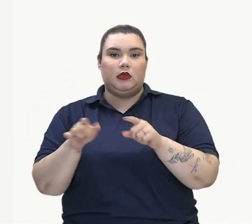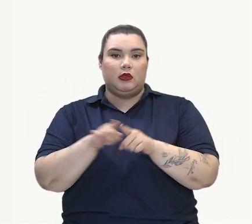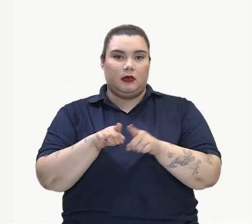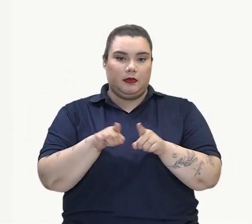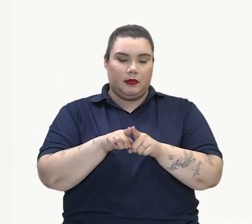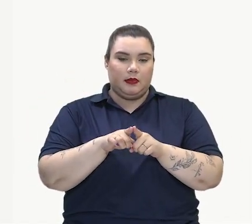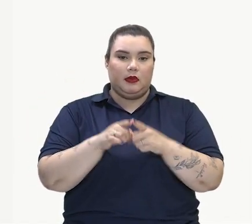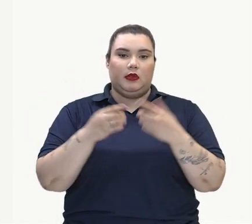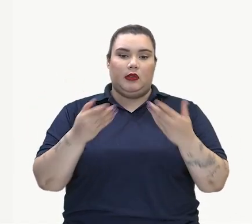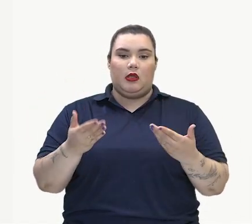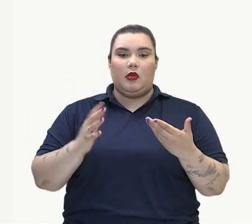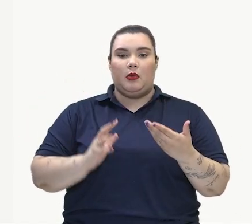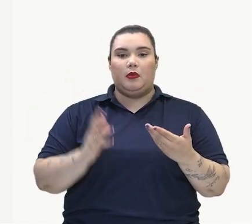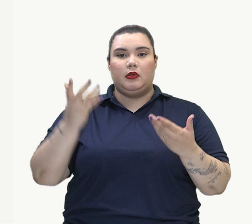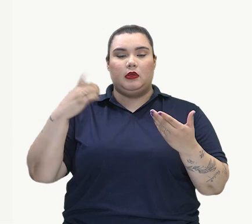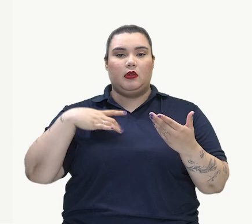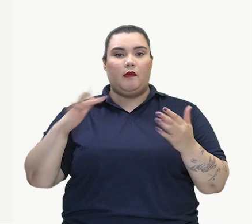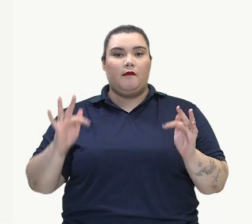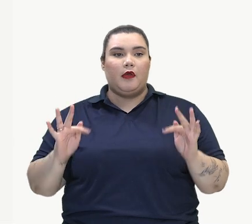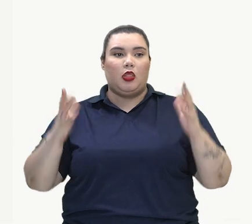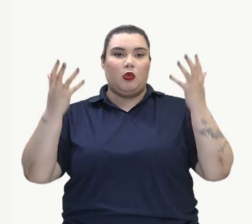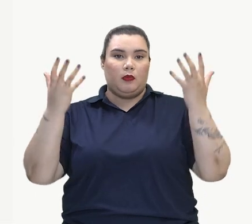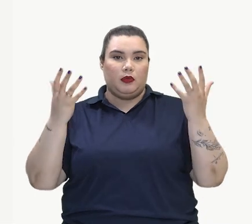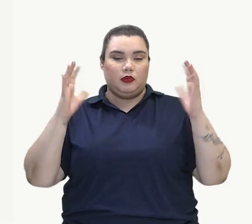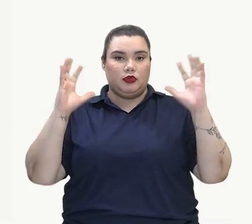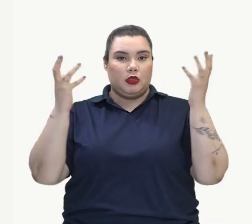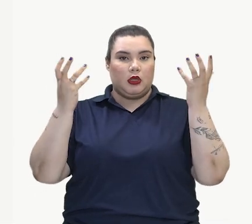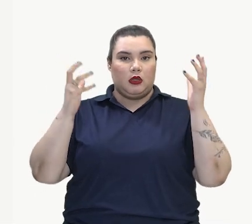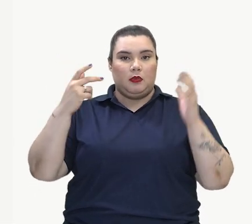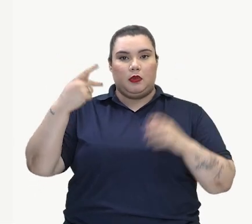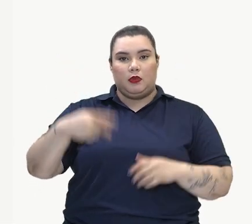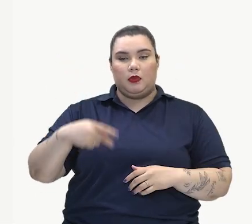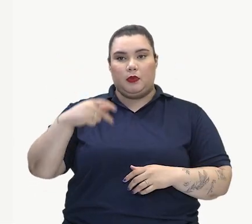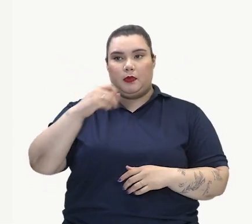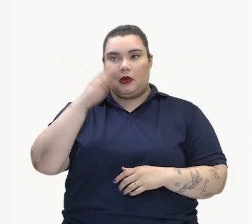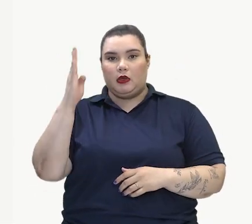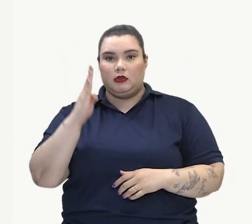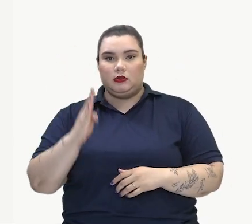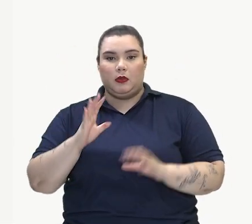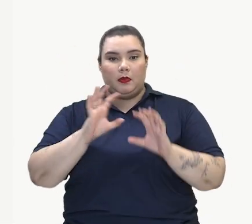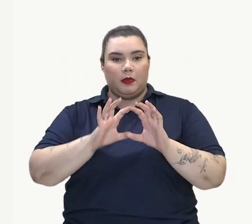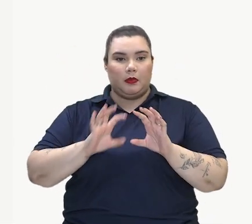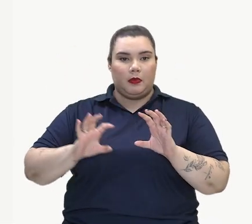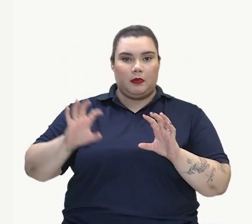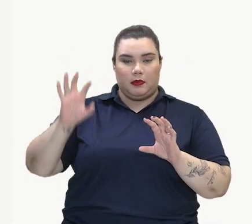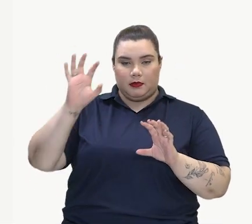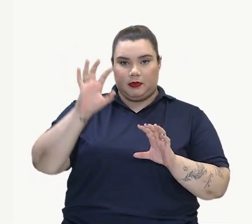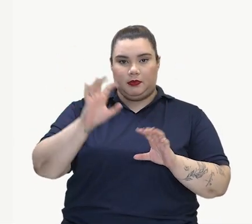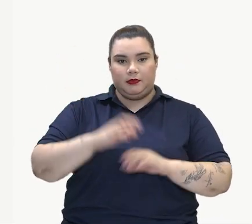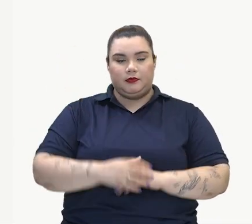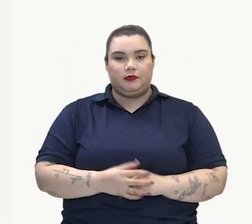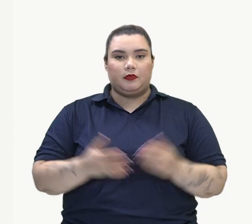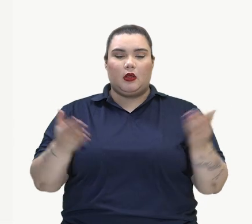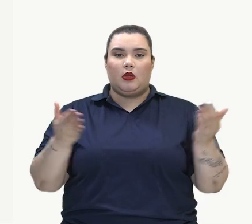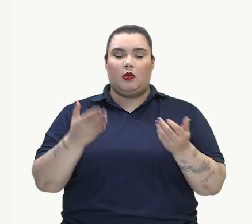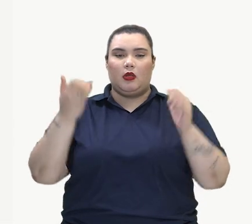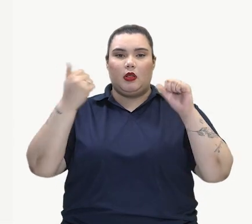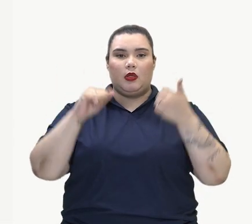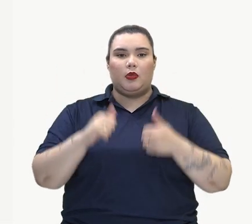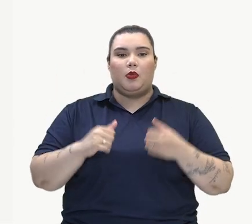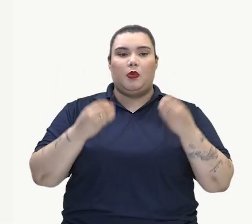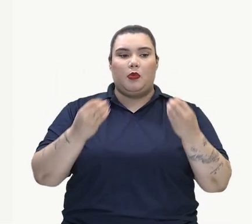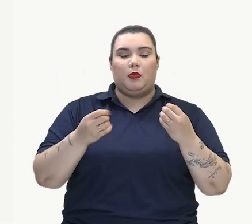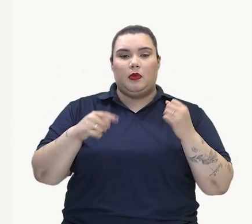em fenômenos climáticos e em outras regiões do Brasil. E agora a gente vai analisar como isso acaba impactando no chamado